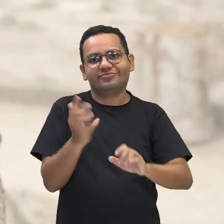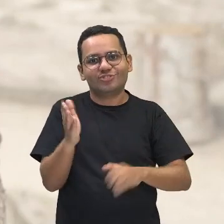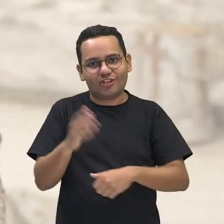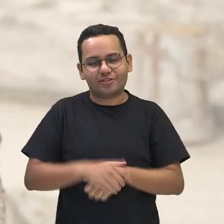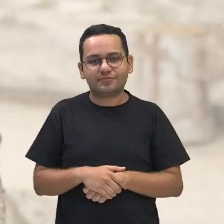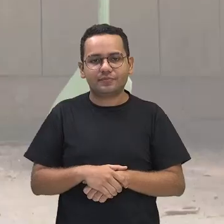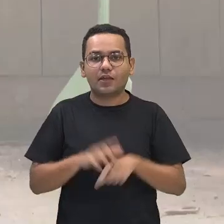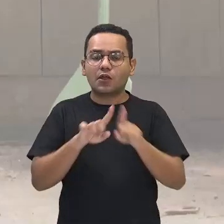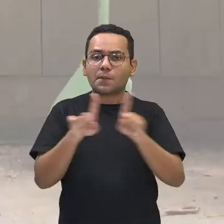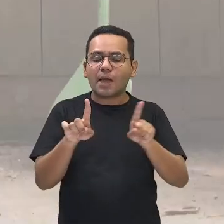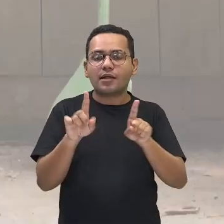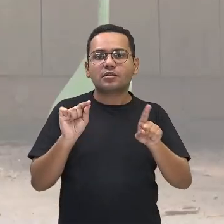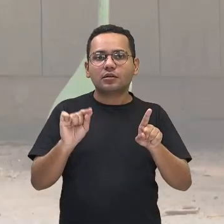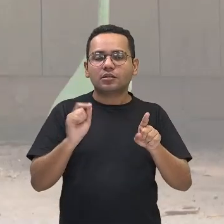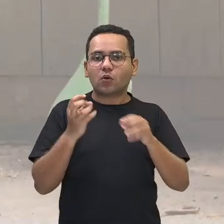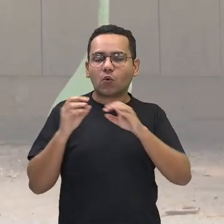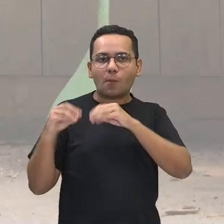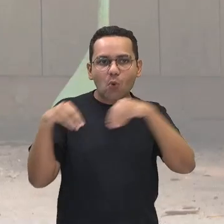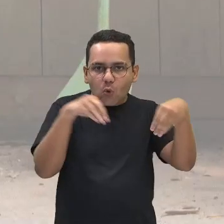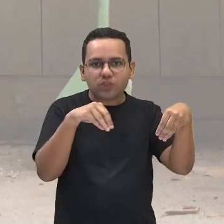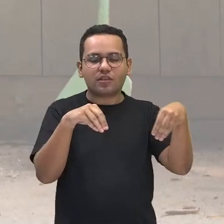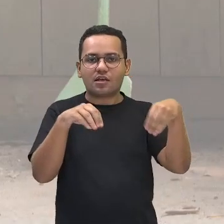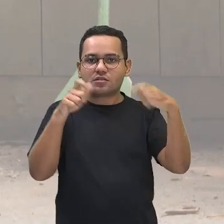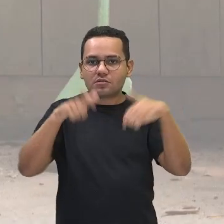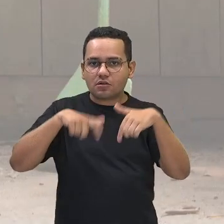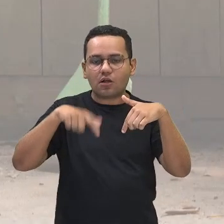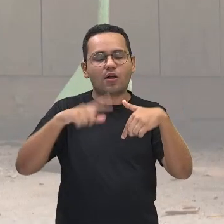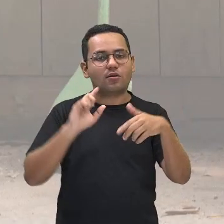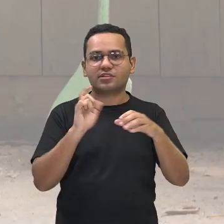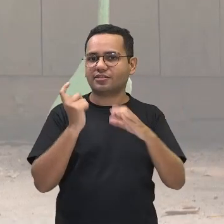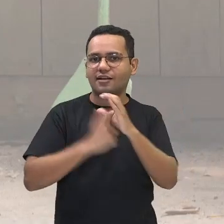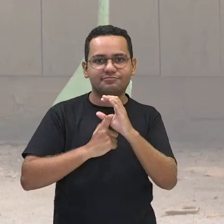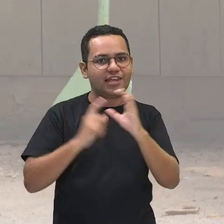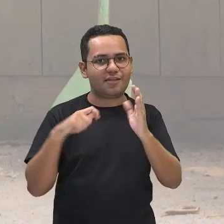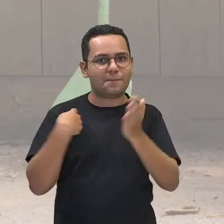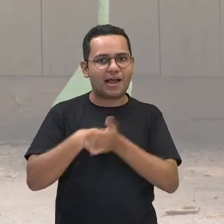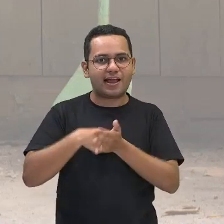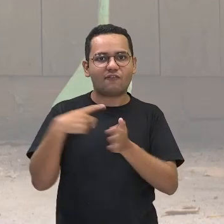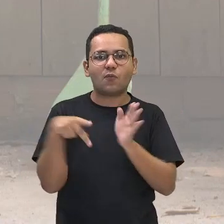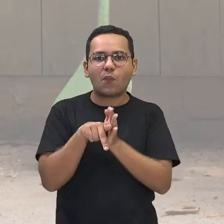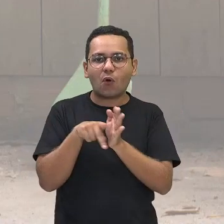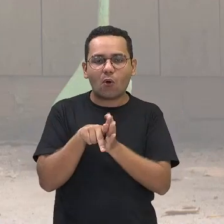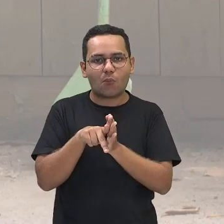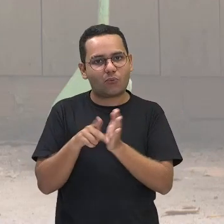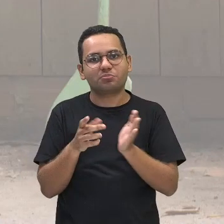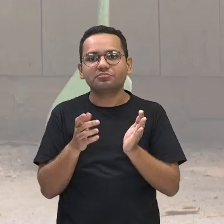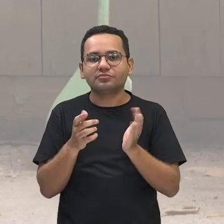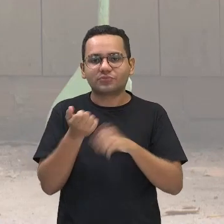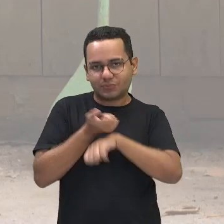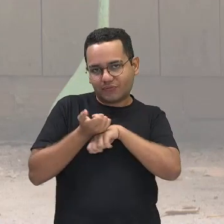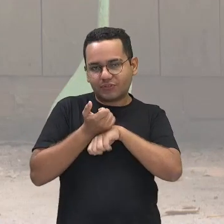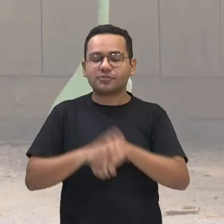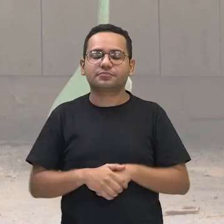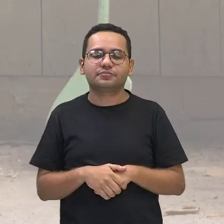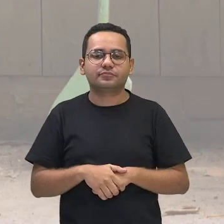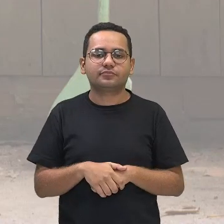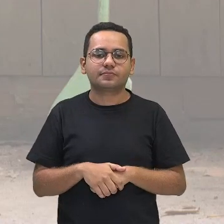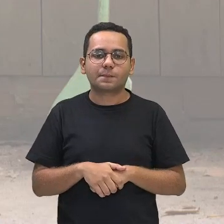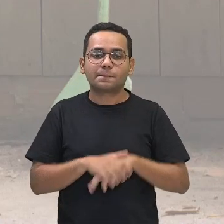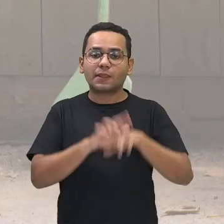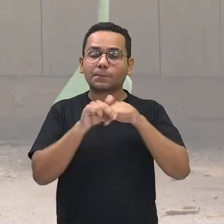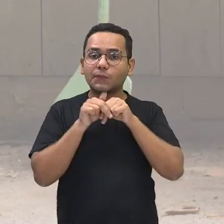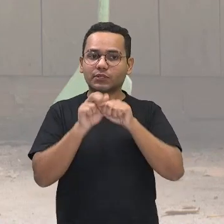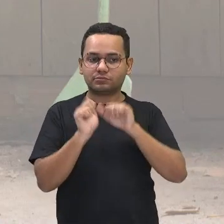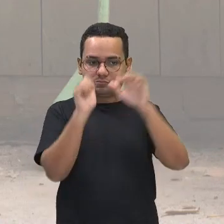cobrada dele. Como ele não tinha dinheiro, ficava ali sob a sua dívida. Quando chegava no Seringal,